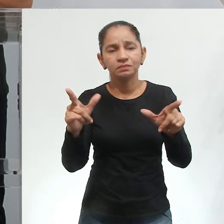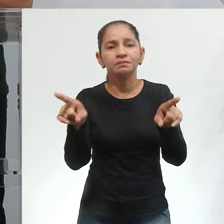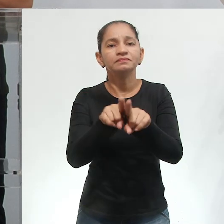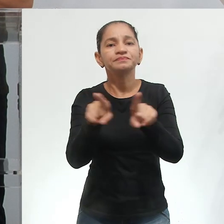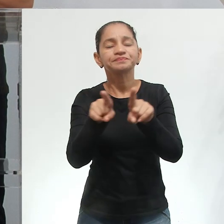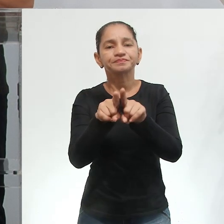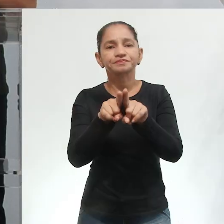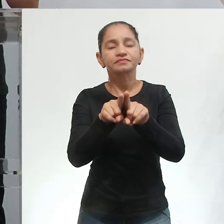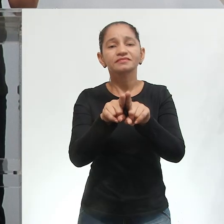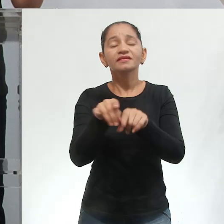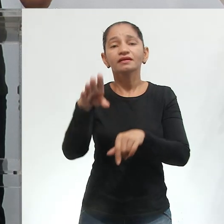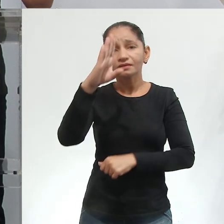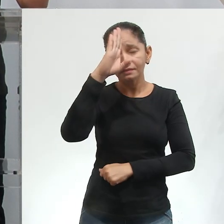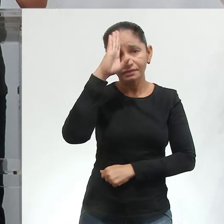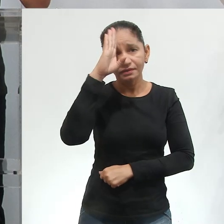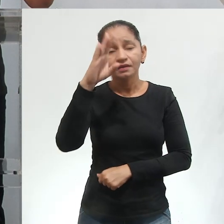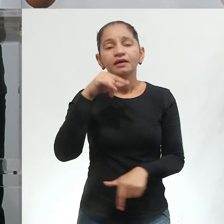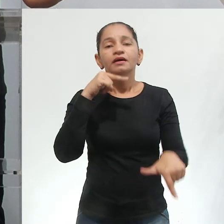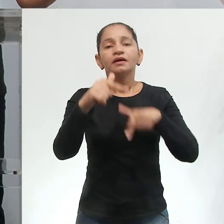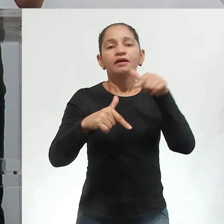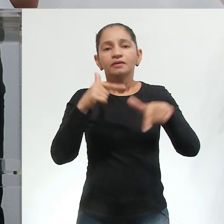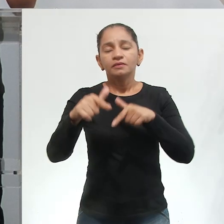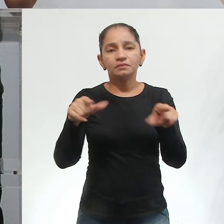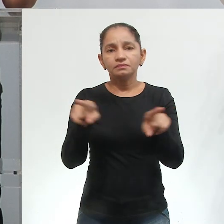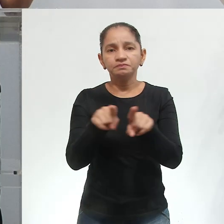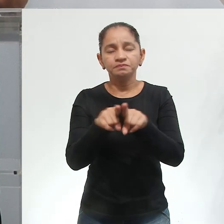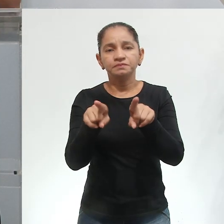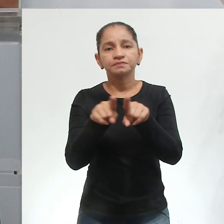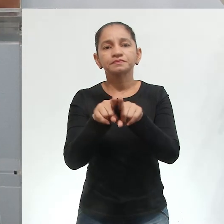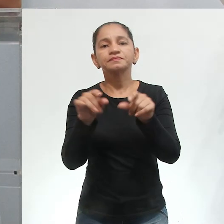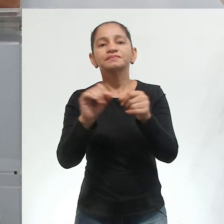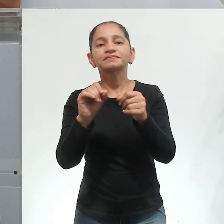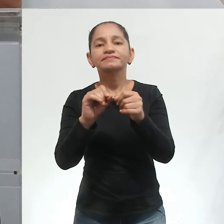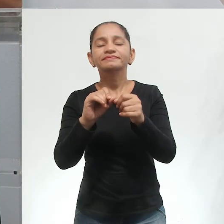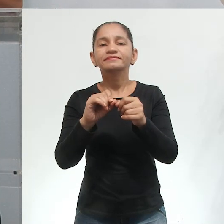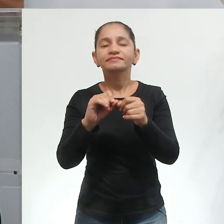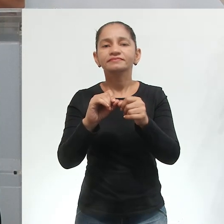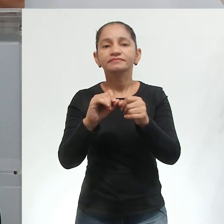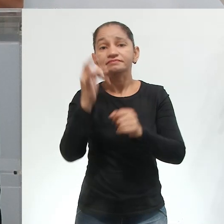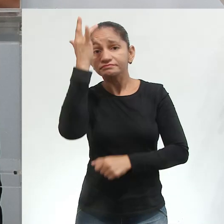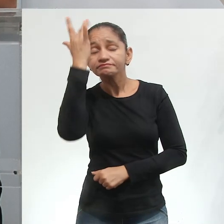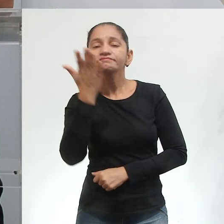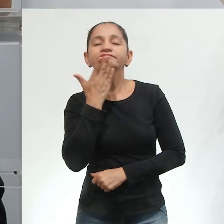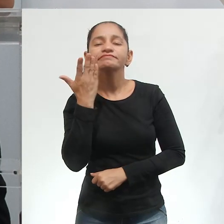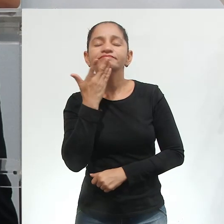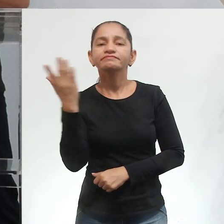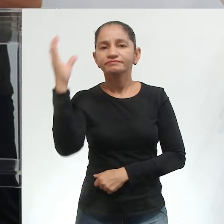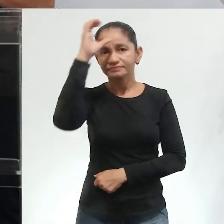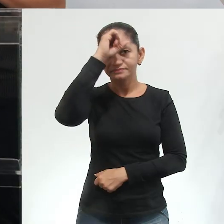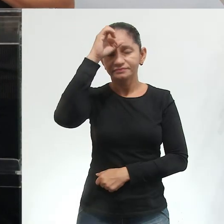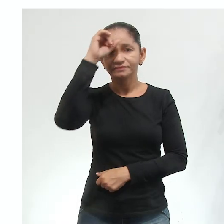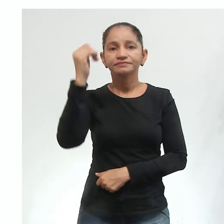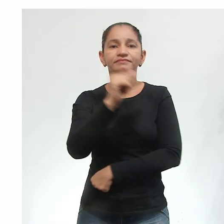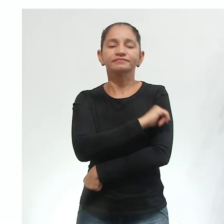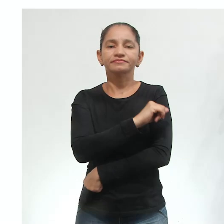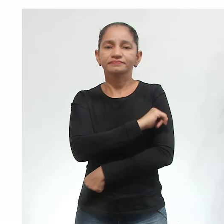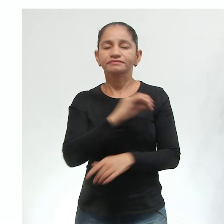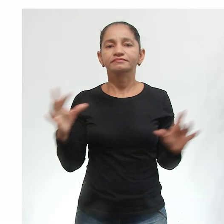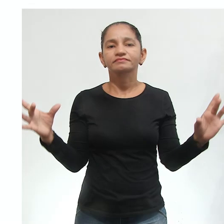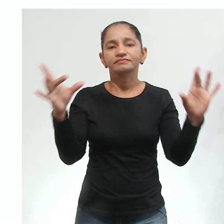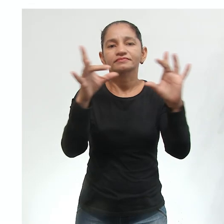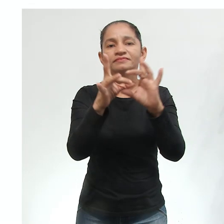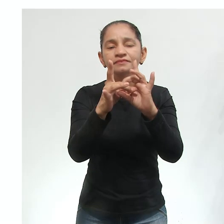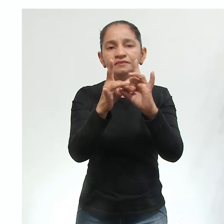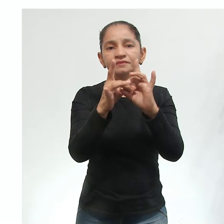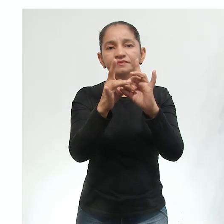inteligência artificial, né? Então, trabalhar com todos esses conceitos para facilitar o quê? A aprendizagem do aluno. Conectar